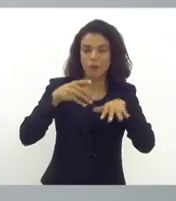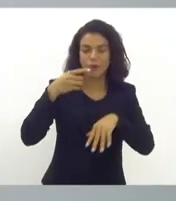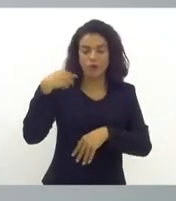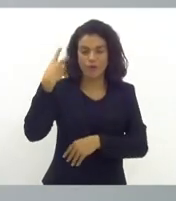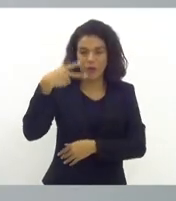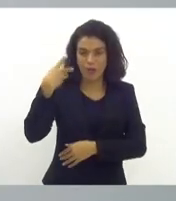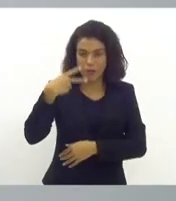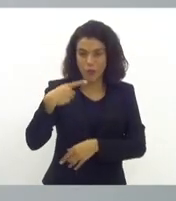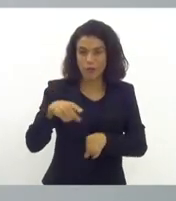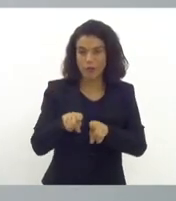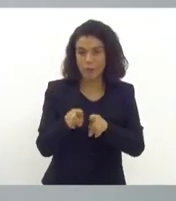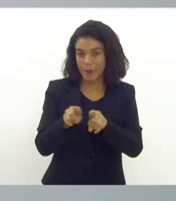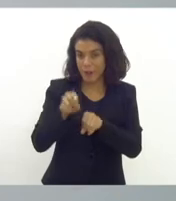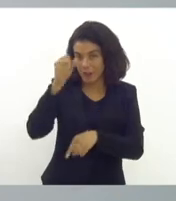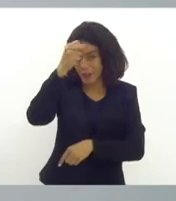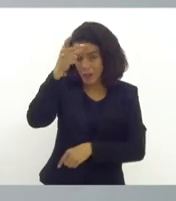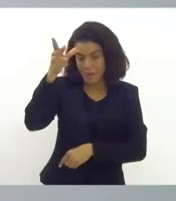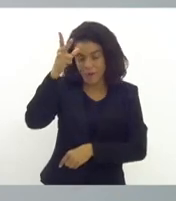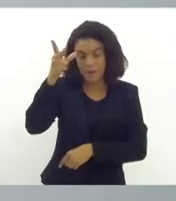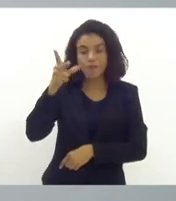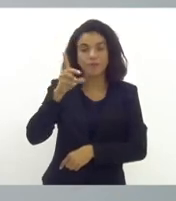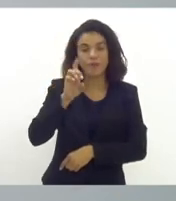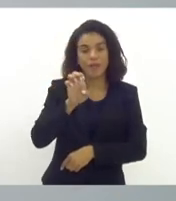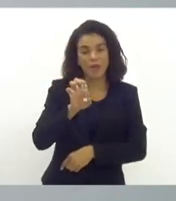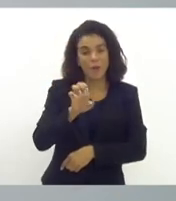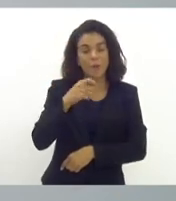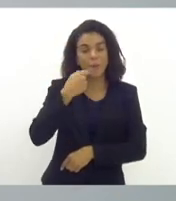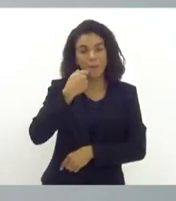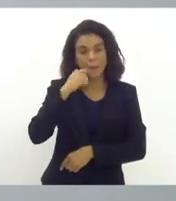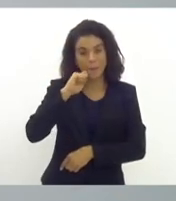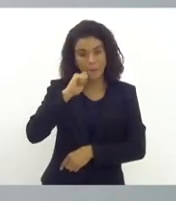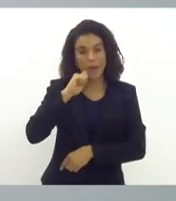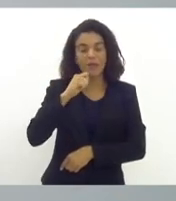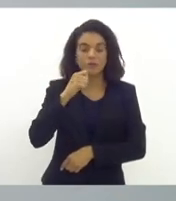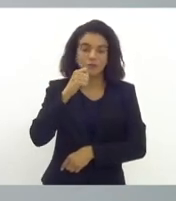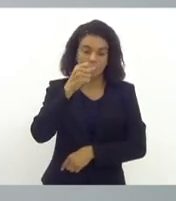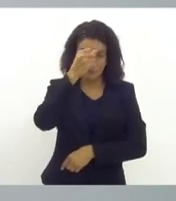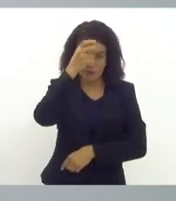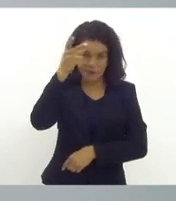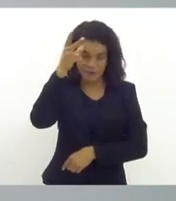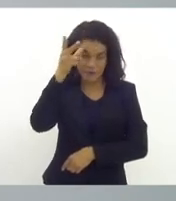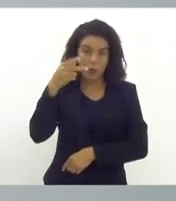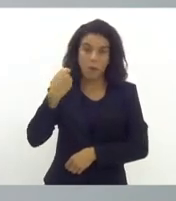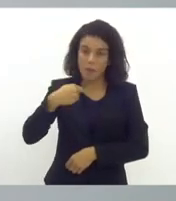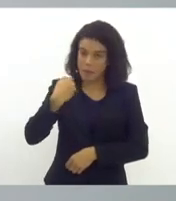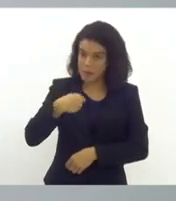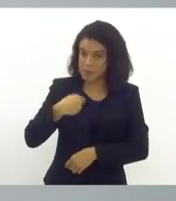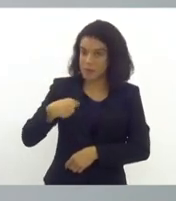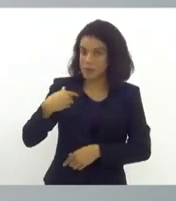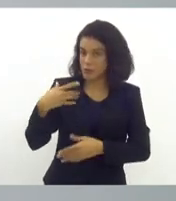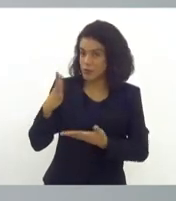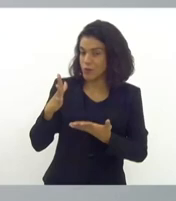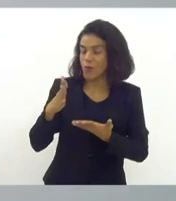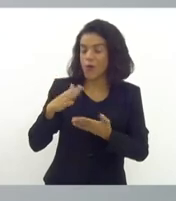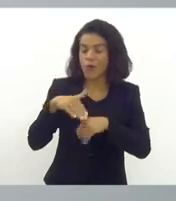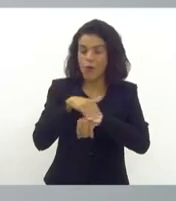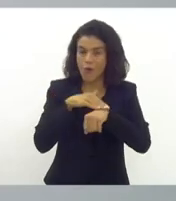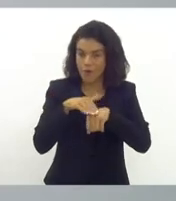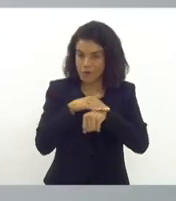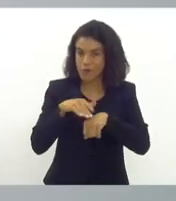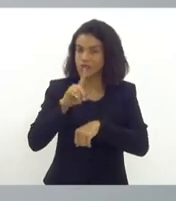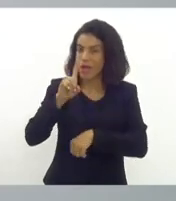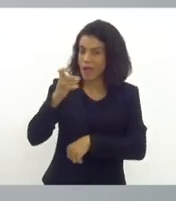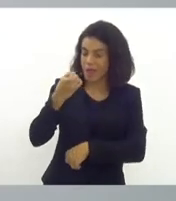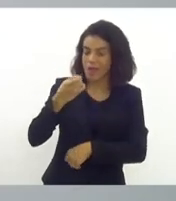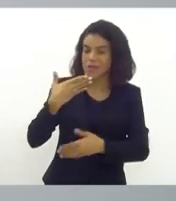do Rio de Janeiro né o Eduardo Paes nós precisaremos de uma audiência com ele Eu já estive no almoço aqui na bancada com